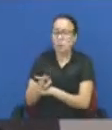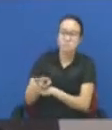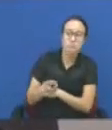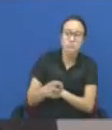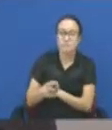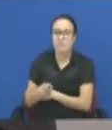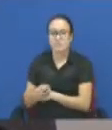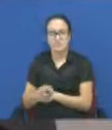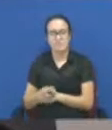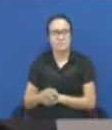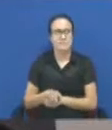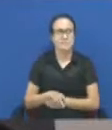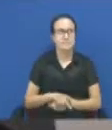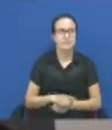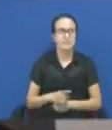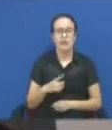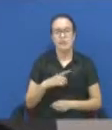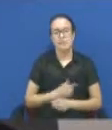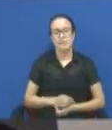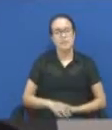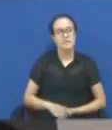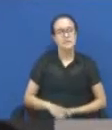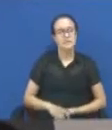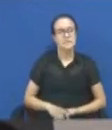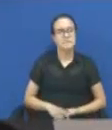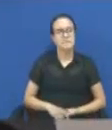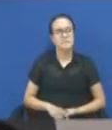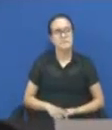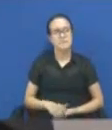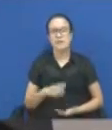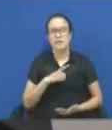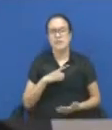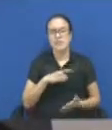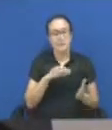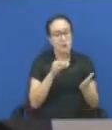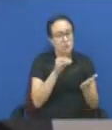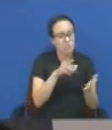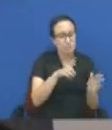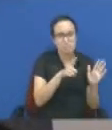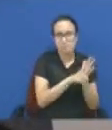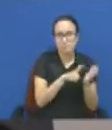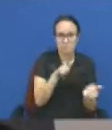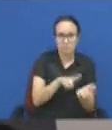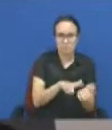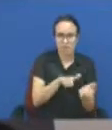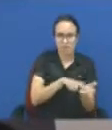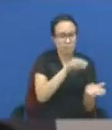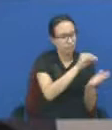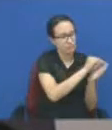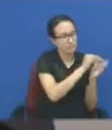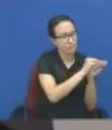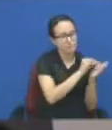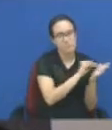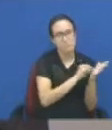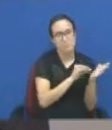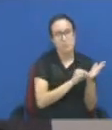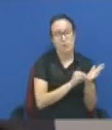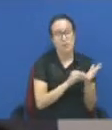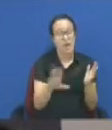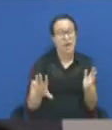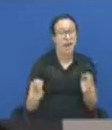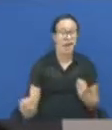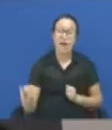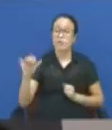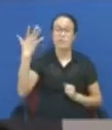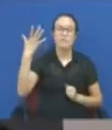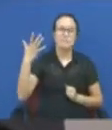né? E parece uma CAT, né? E, na verdade, é uma ficha de ocorrência quando uma criança ou